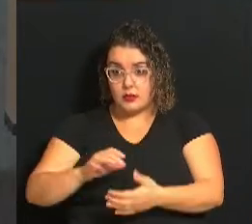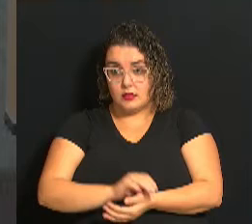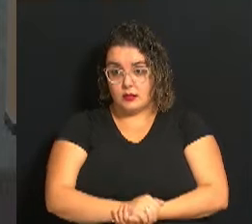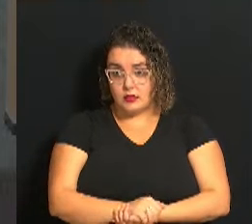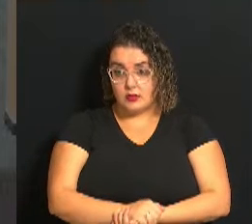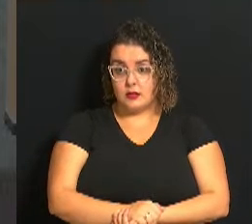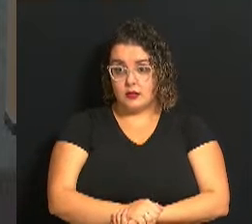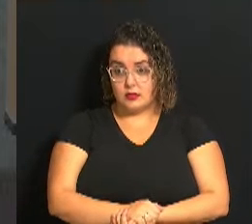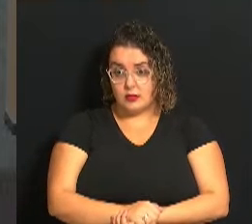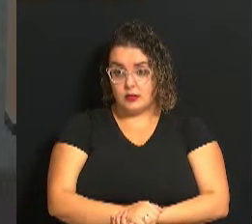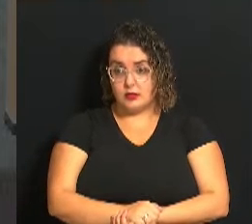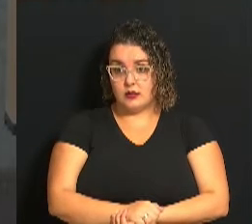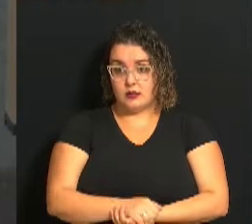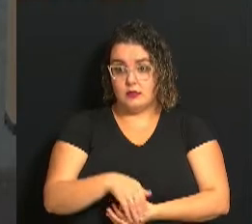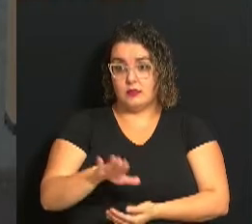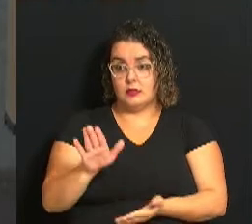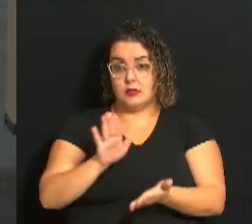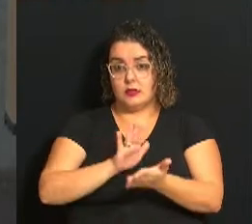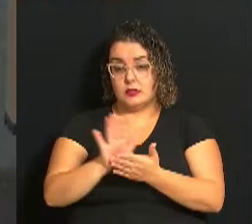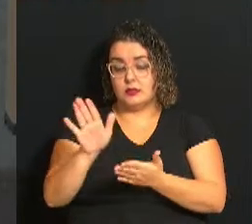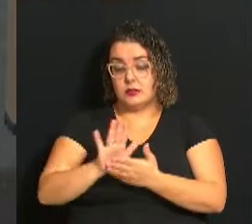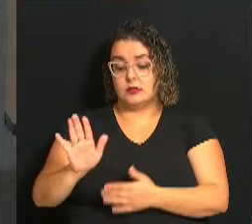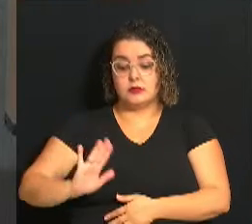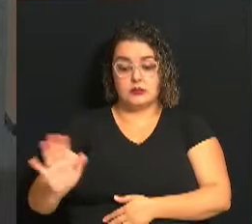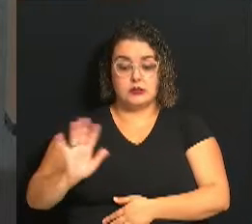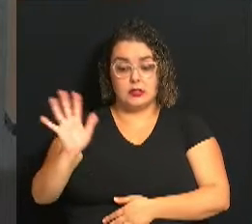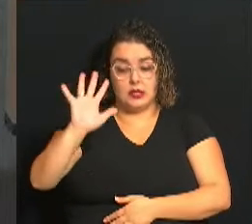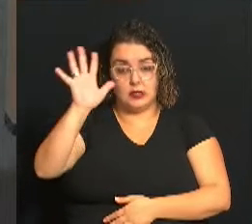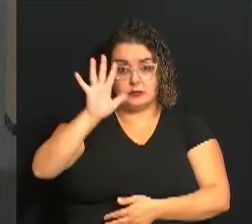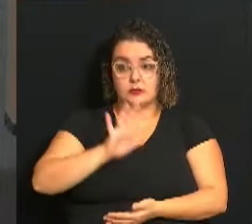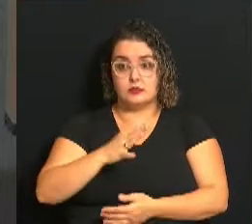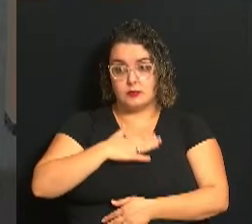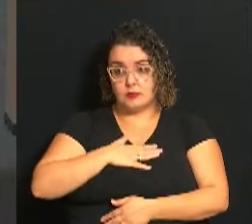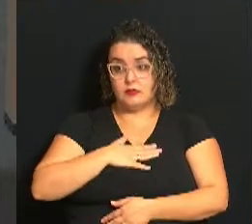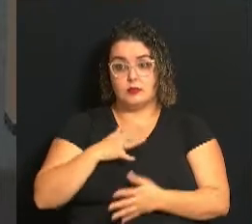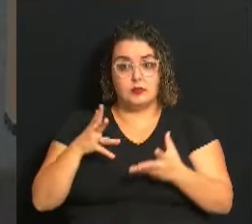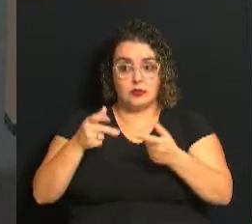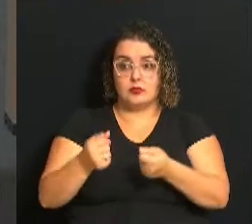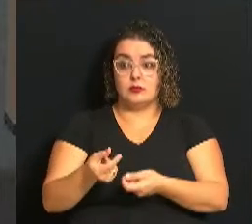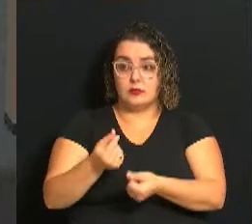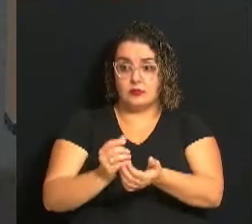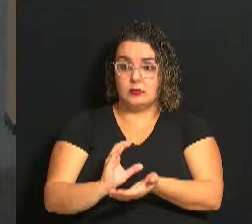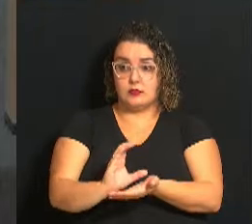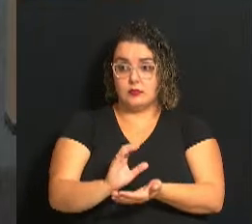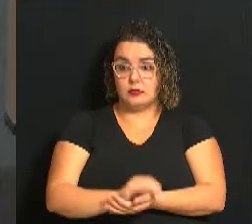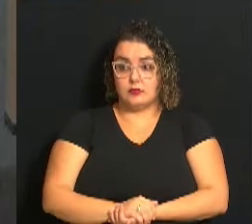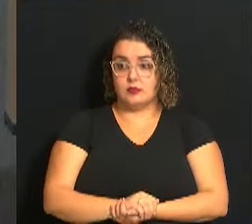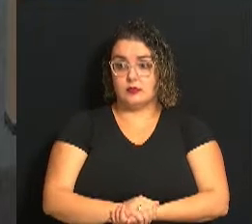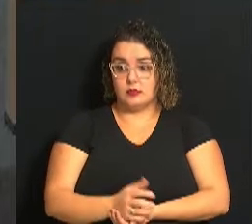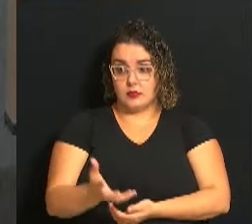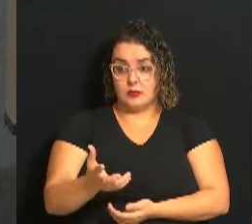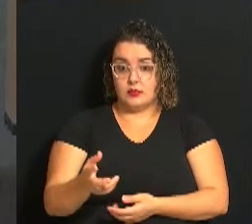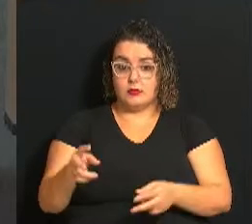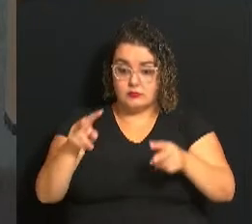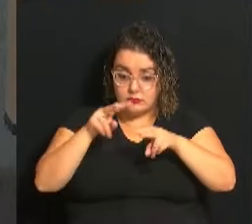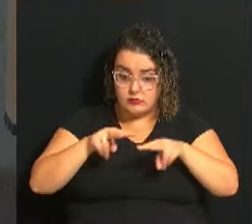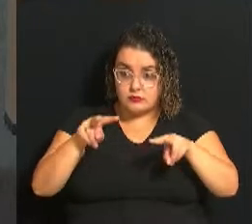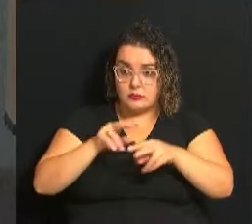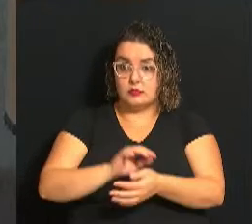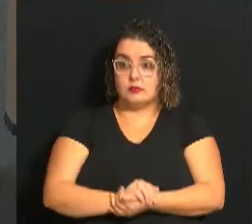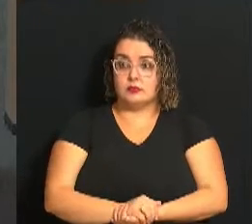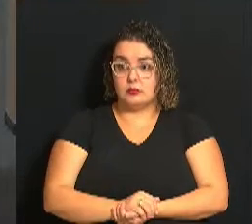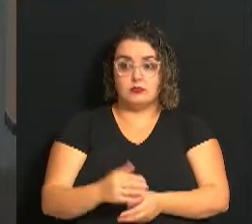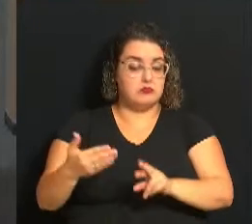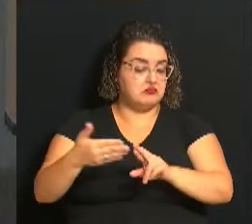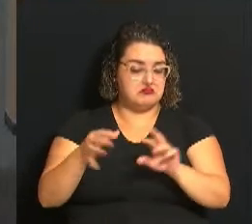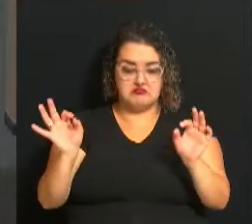mais caro dos meus investimentos. Então, eu queria que os senhores apreciassem isso. Eu não estou representando ninguém,